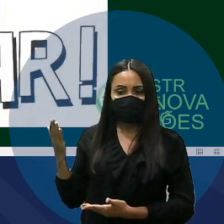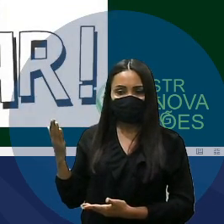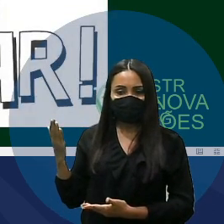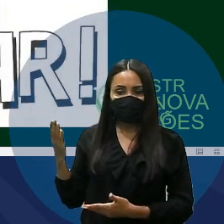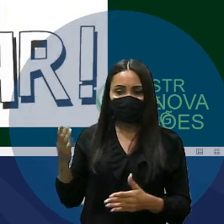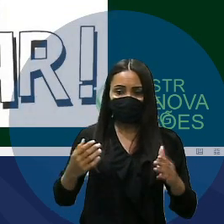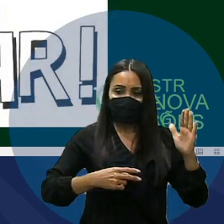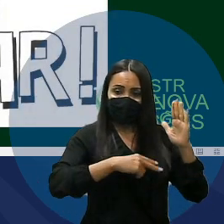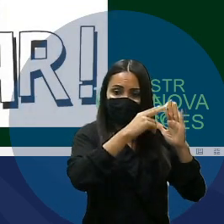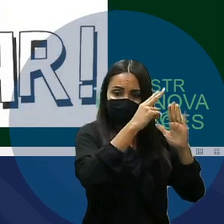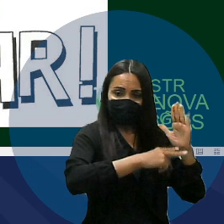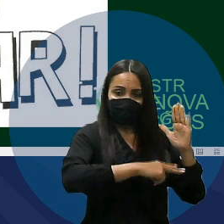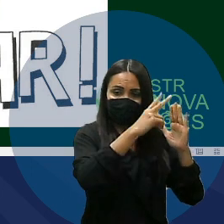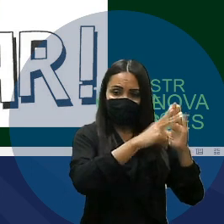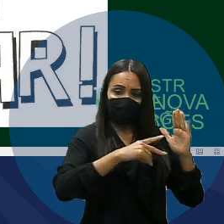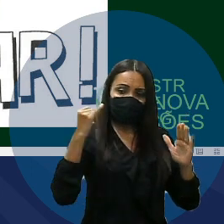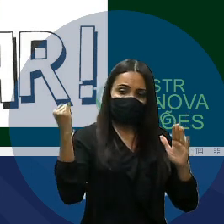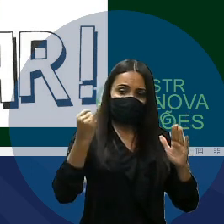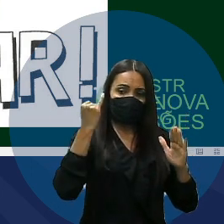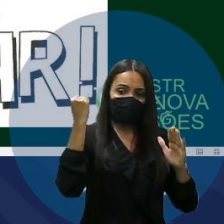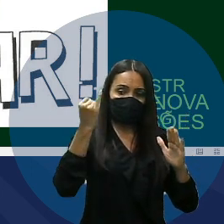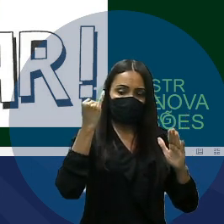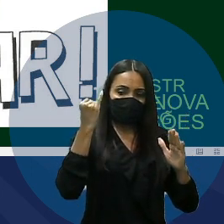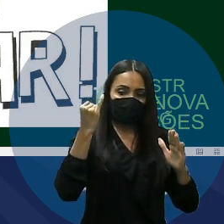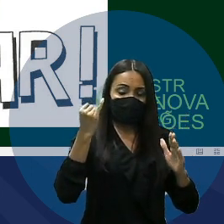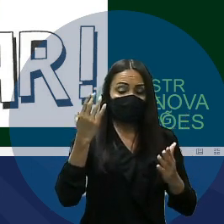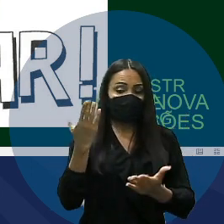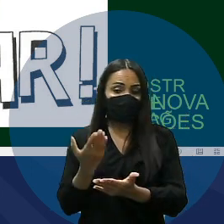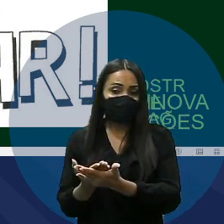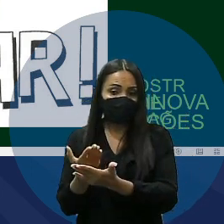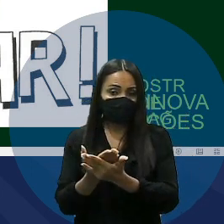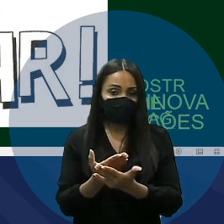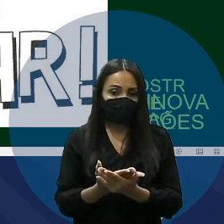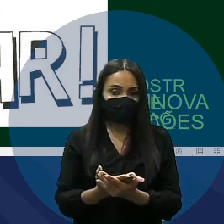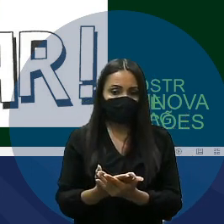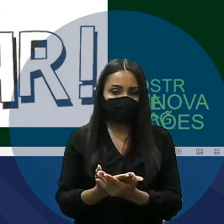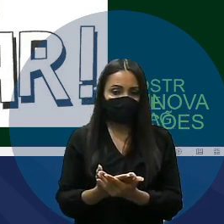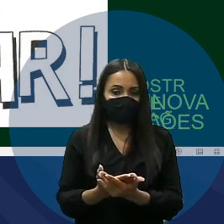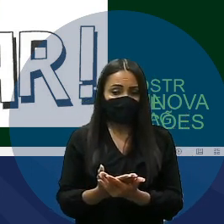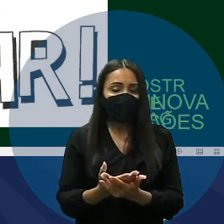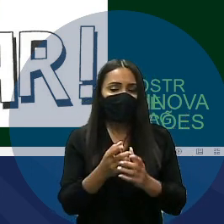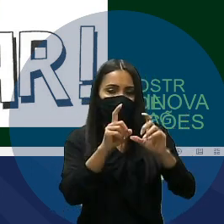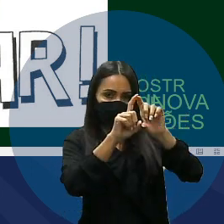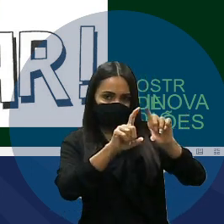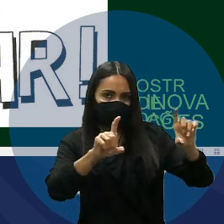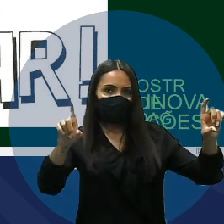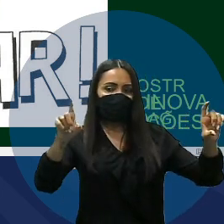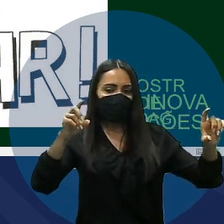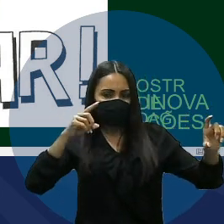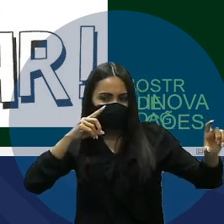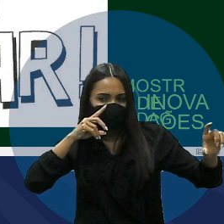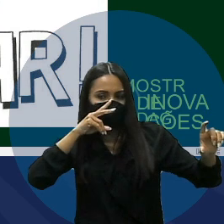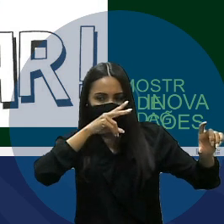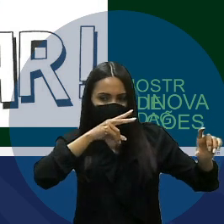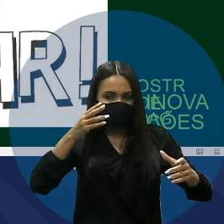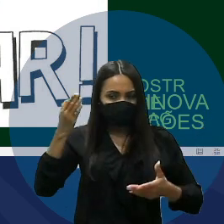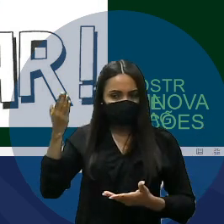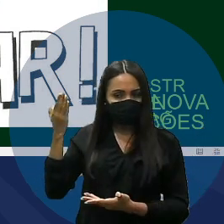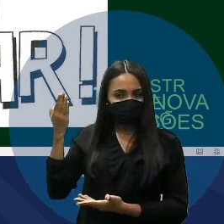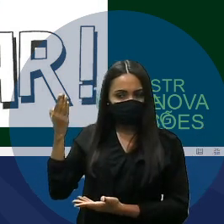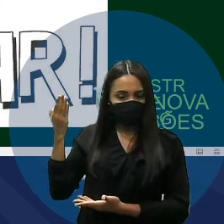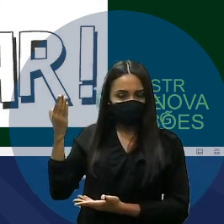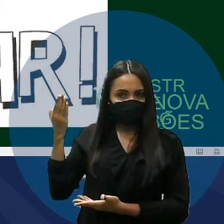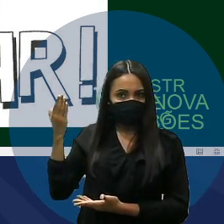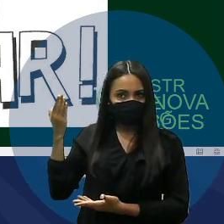Ler é mais importante do que estudar. Frase forte do grande amigo e grande artista